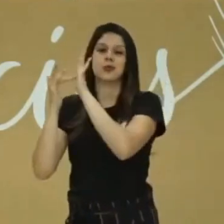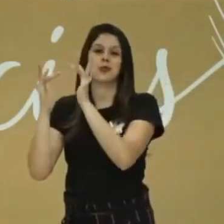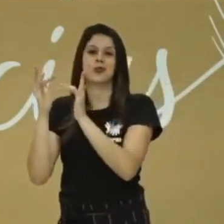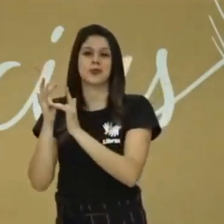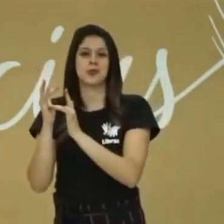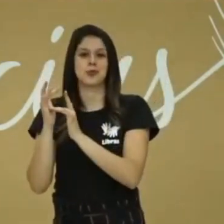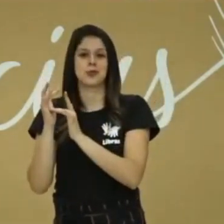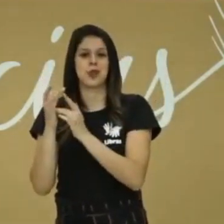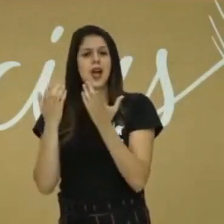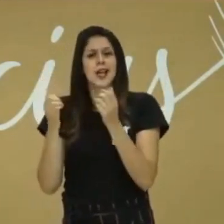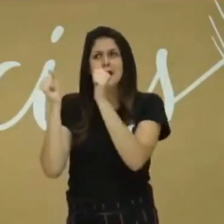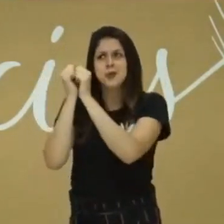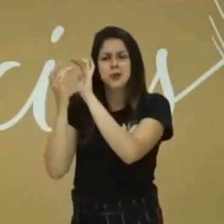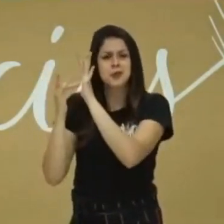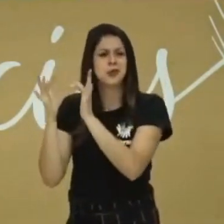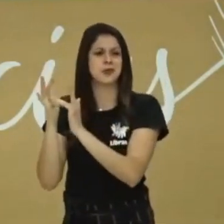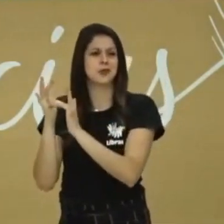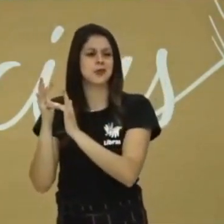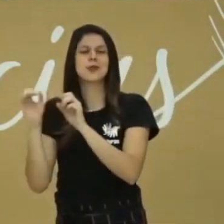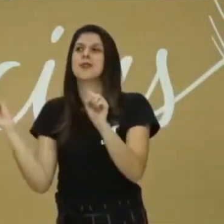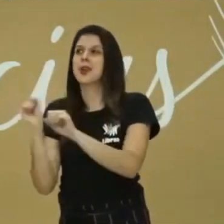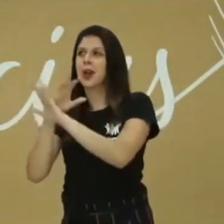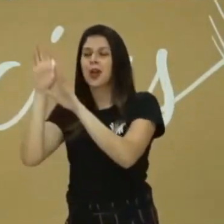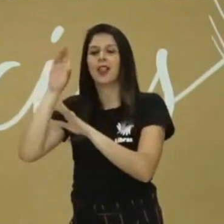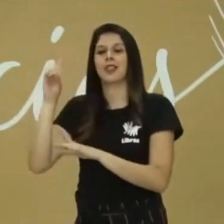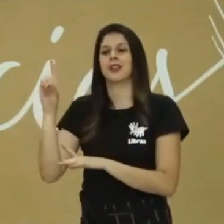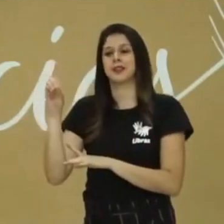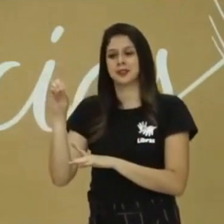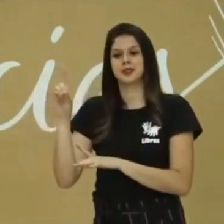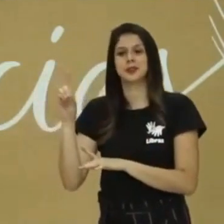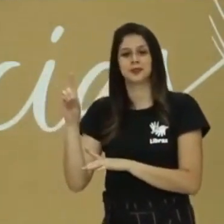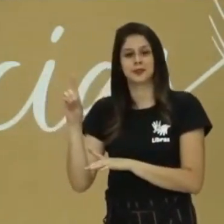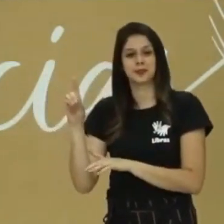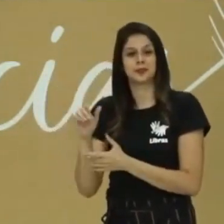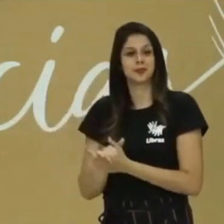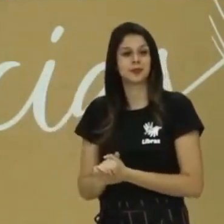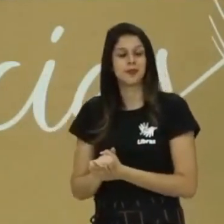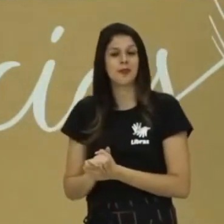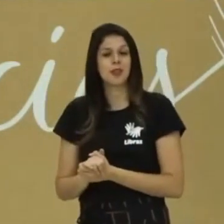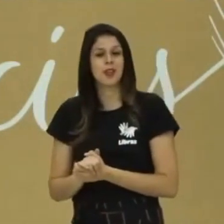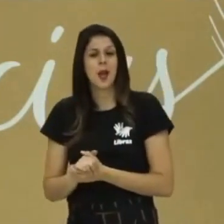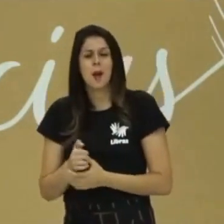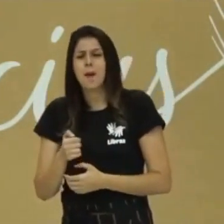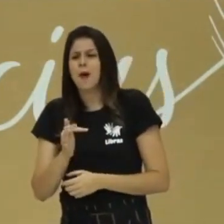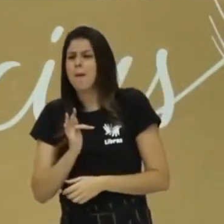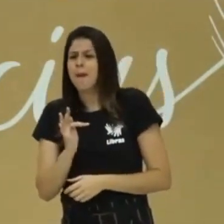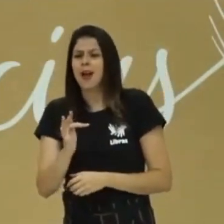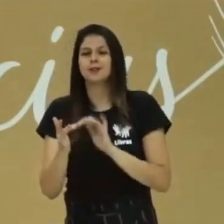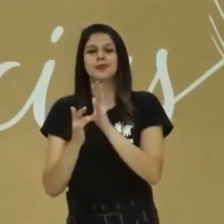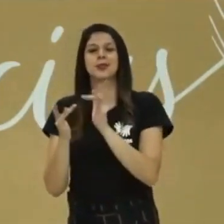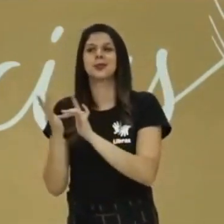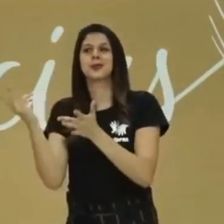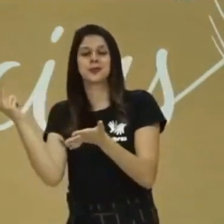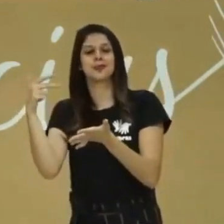alguém quer ir com ele glória a Deus aleluia em pouco tempo ele vem